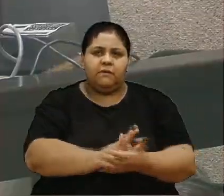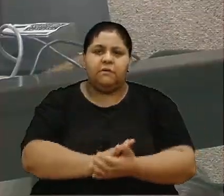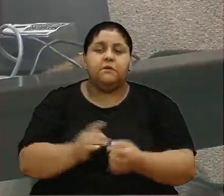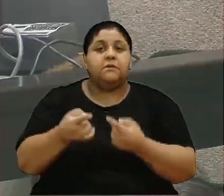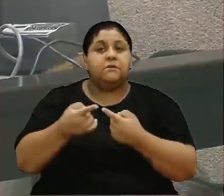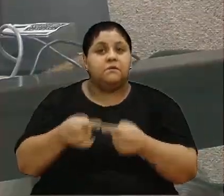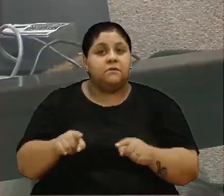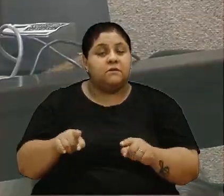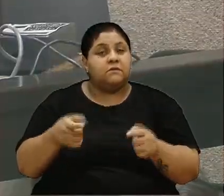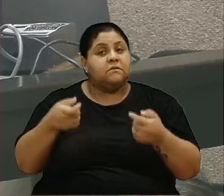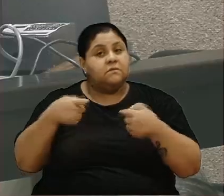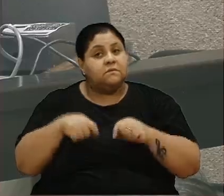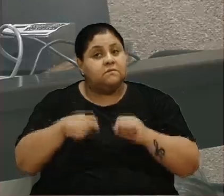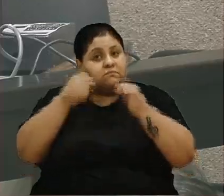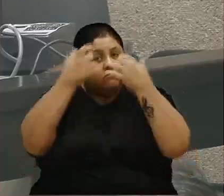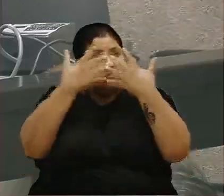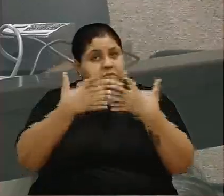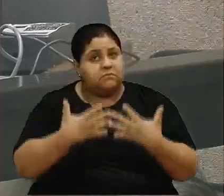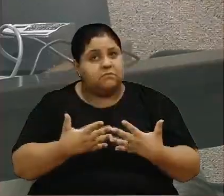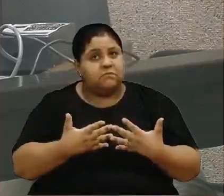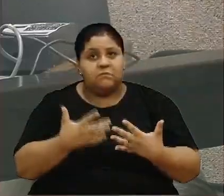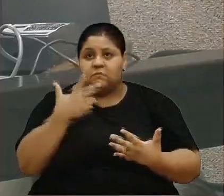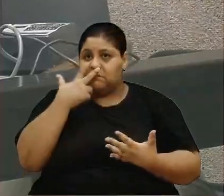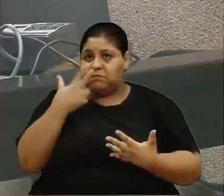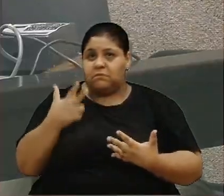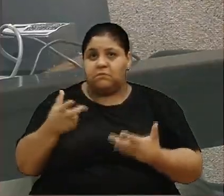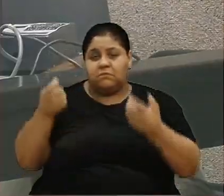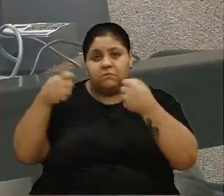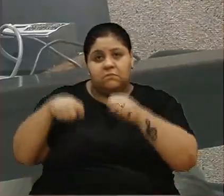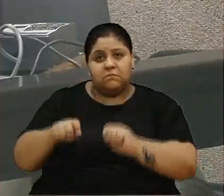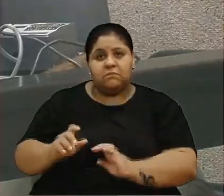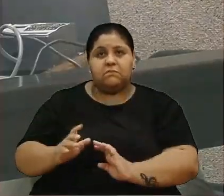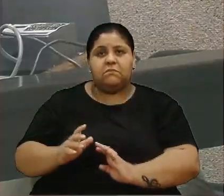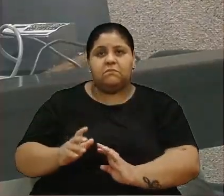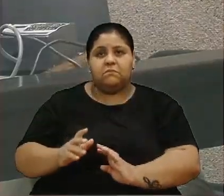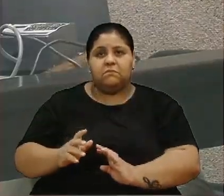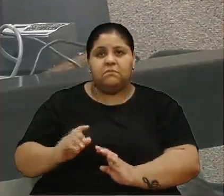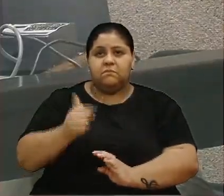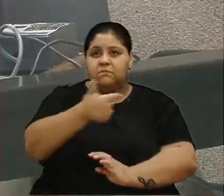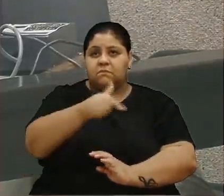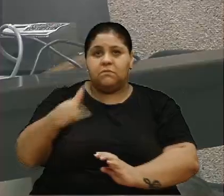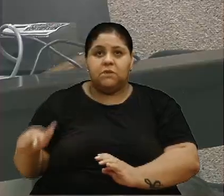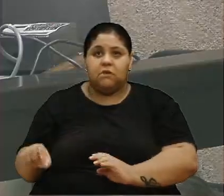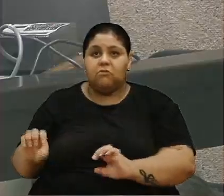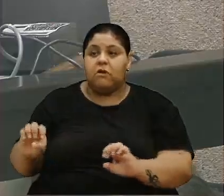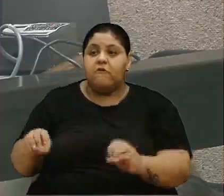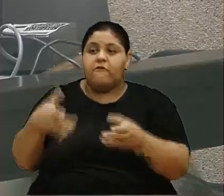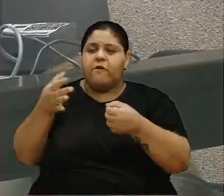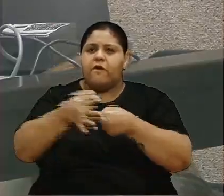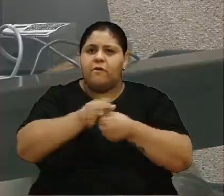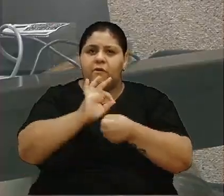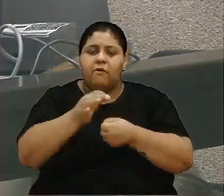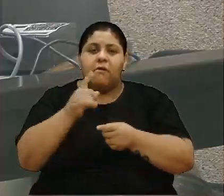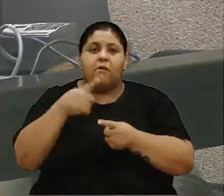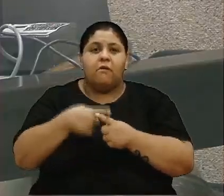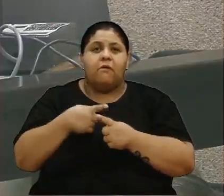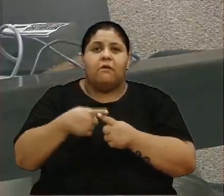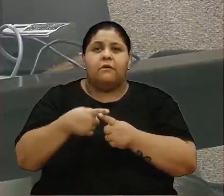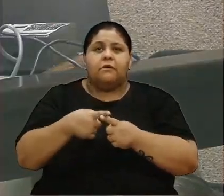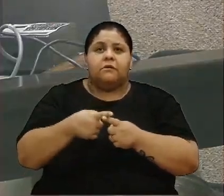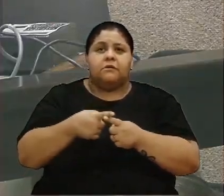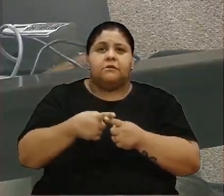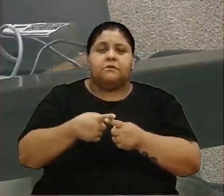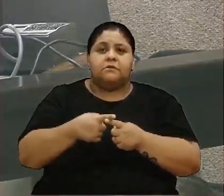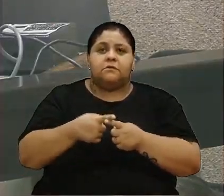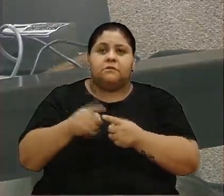Porém, a gente precisa das explicações, assim como a gente precisa das explicações da outra festa da uva. Porque daqui a pouco a gente vai estar votando